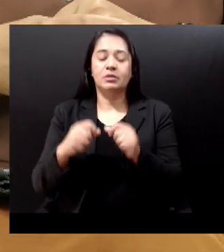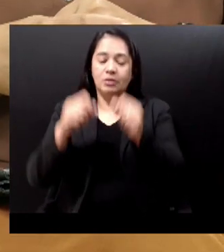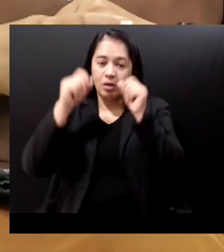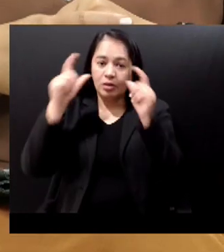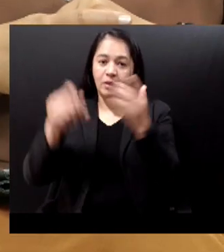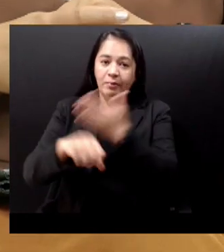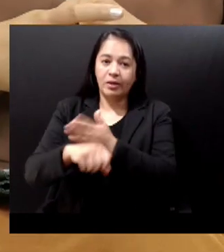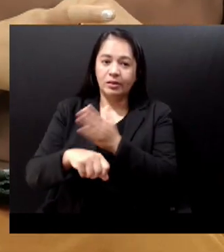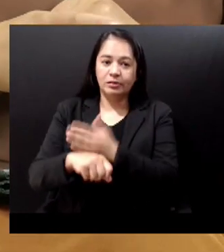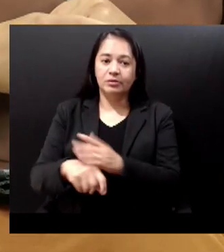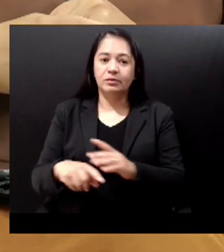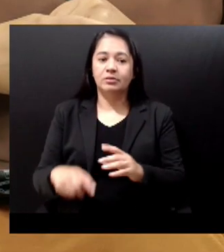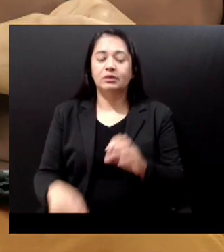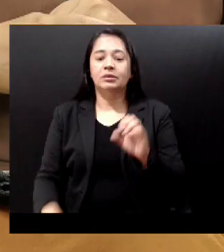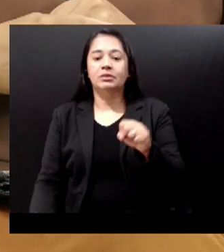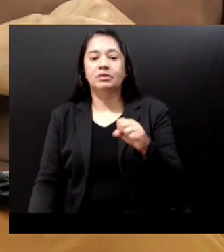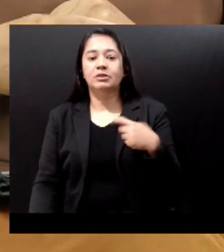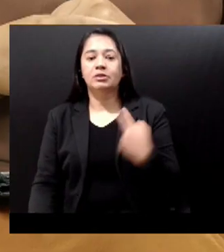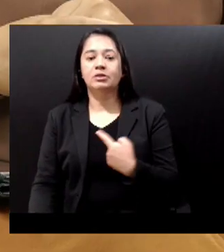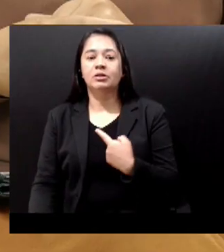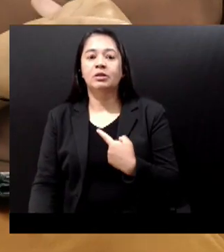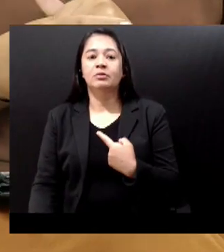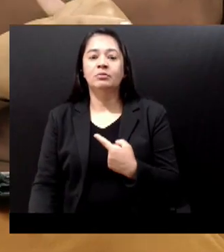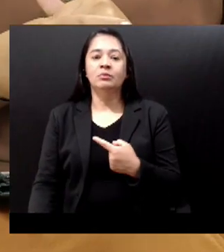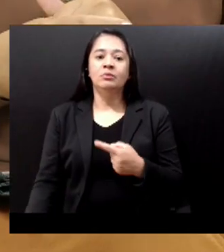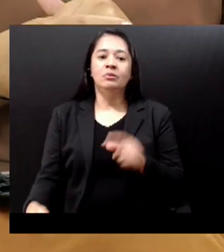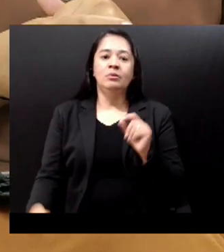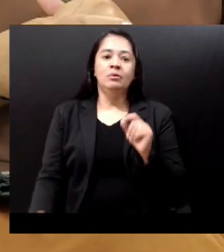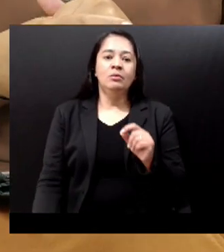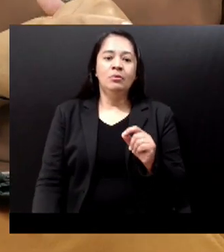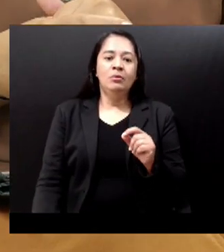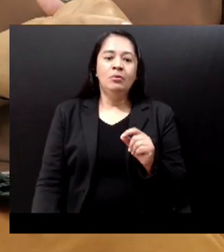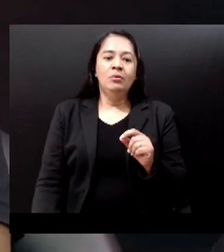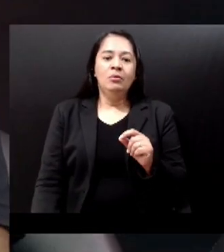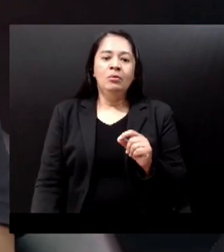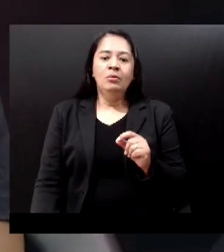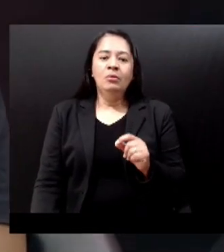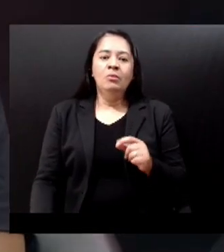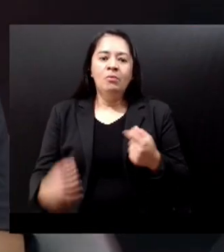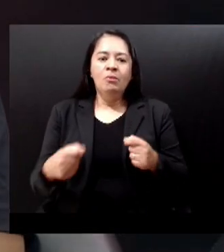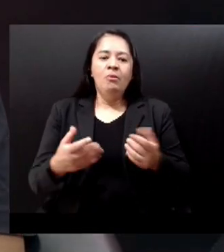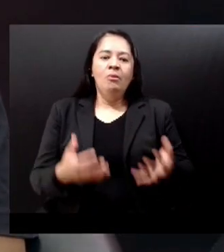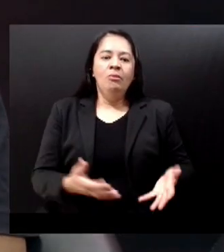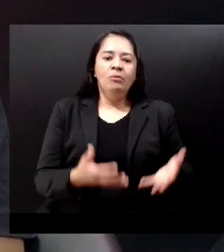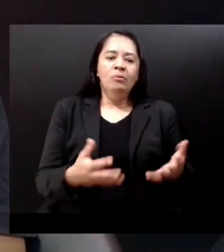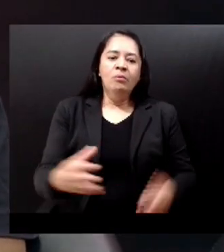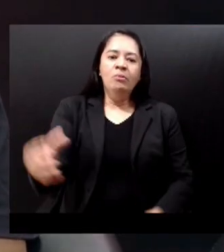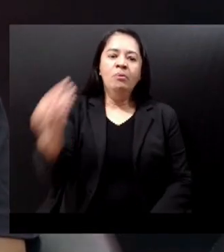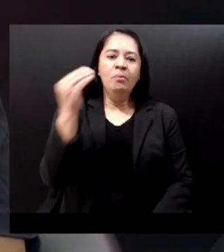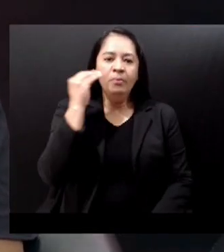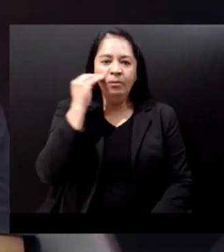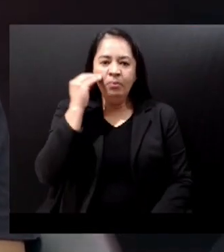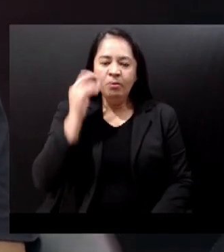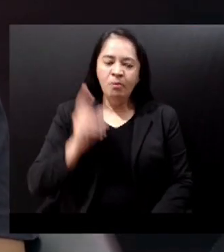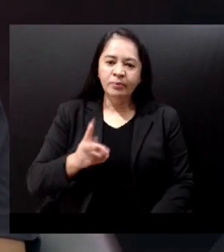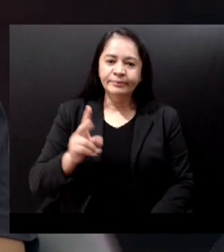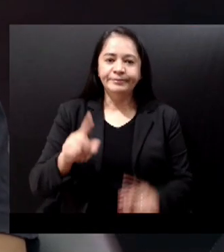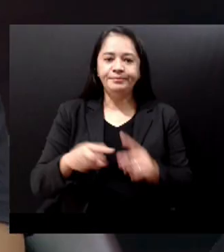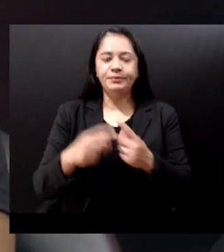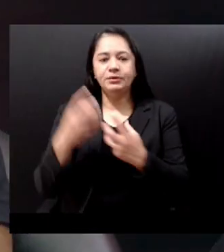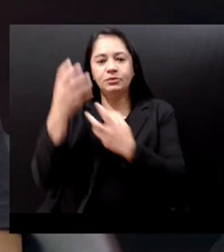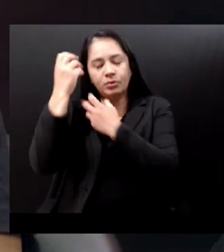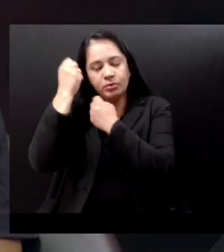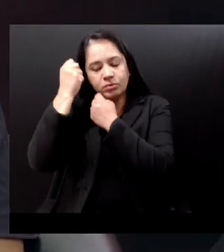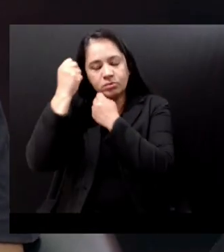É, aí a gente vai naquele ponto de ter a motivação para tentar ter a constância. Mas os ajustes no sono, eles são importantes.